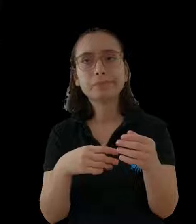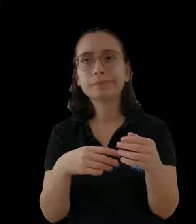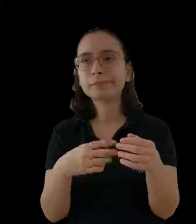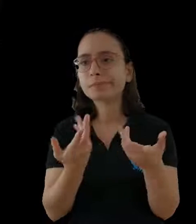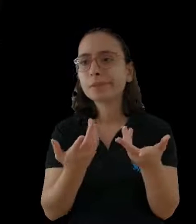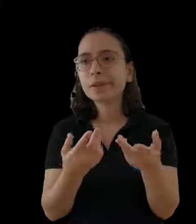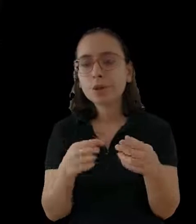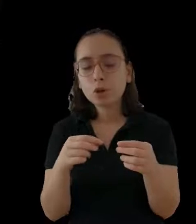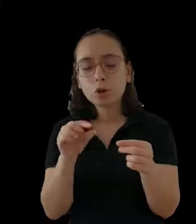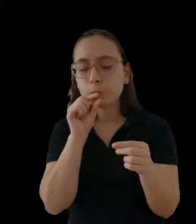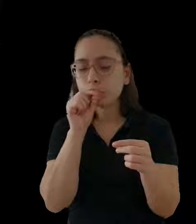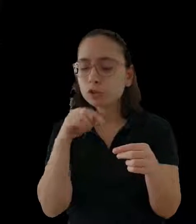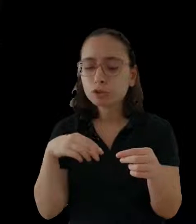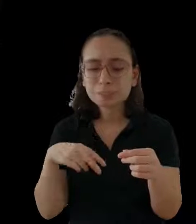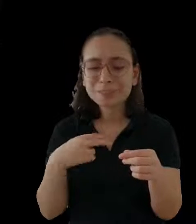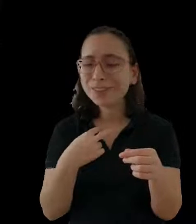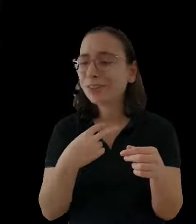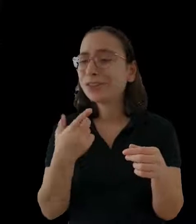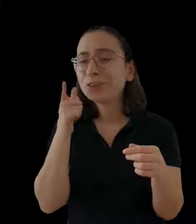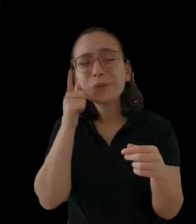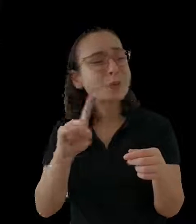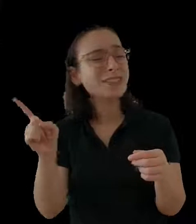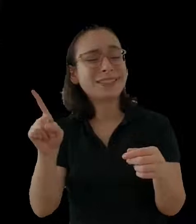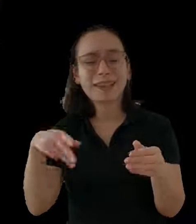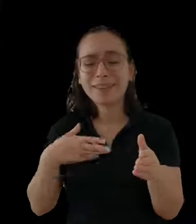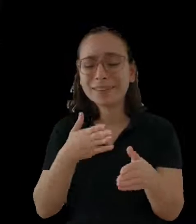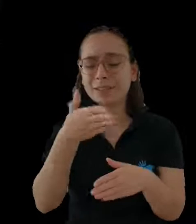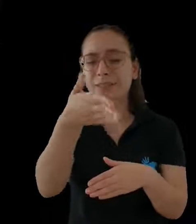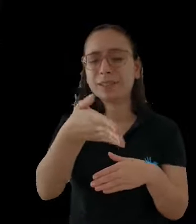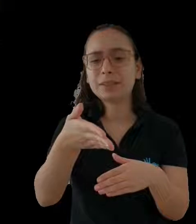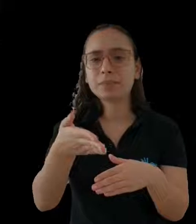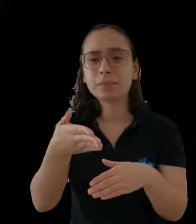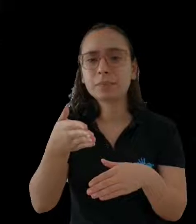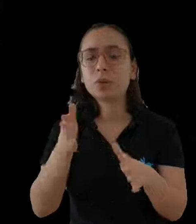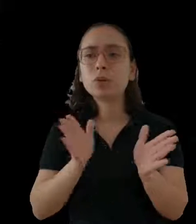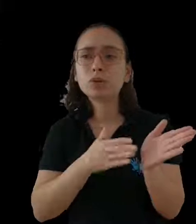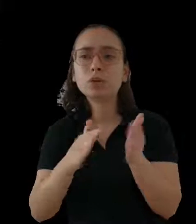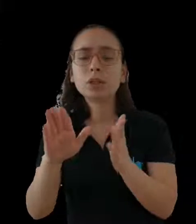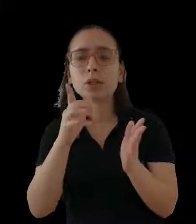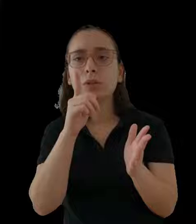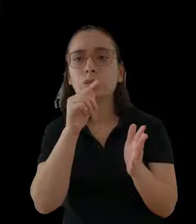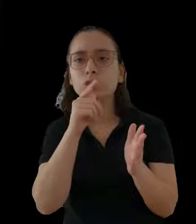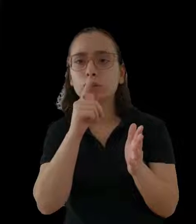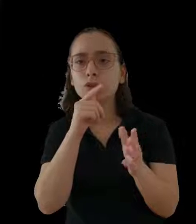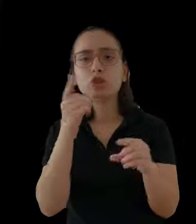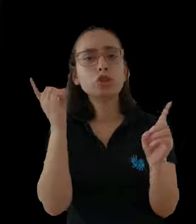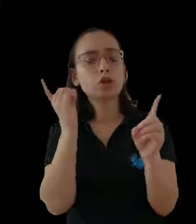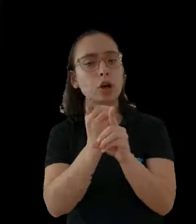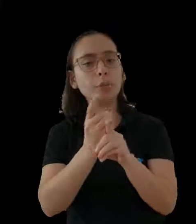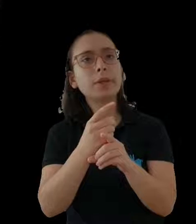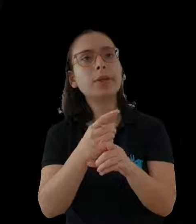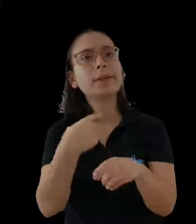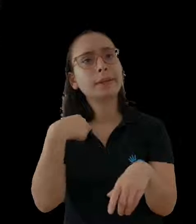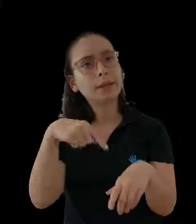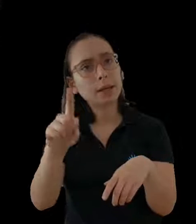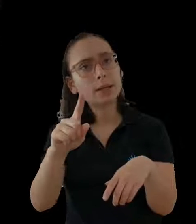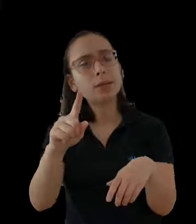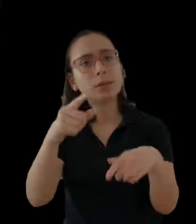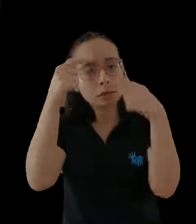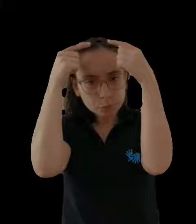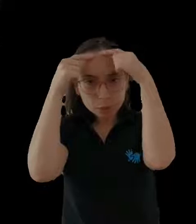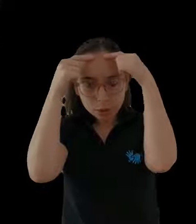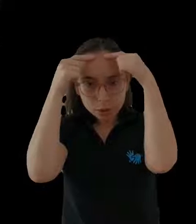era intransponível, porque o pintinho é pequenininho, ele não consegue atravessar. E quando o rio descobre que ele está indo visitar o